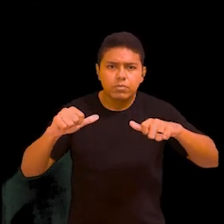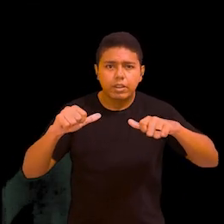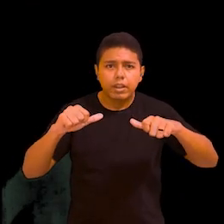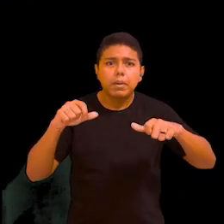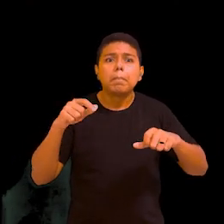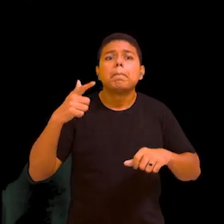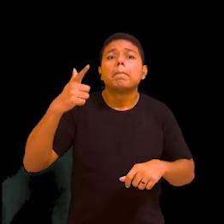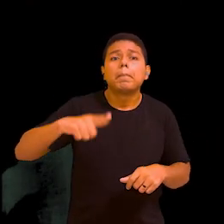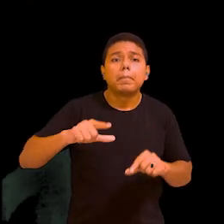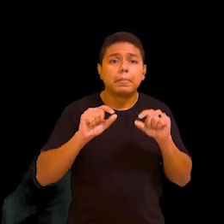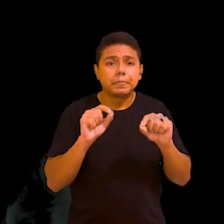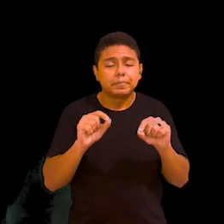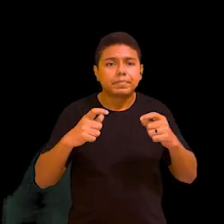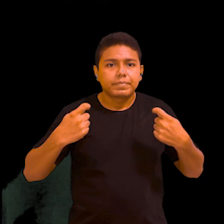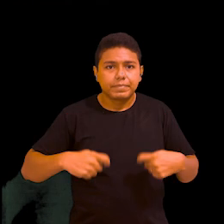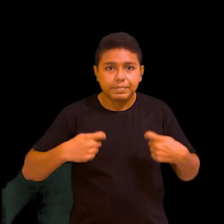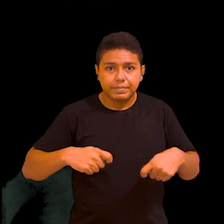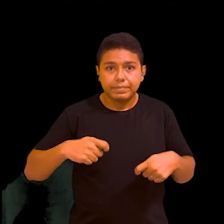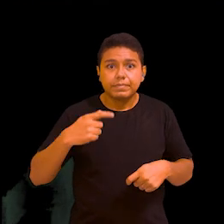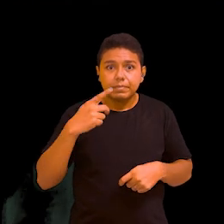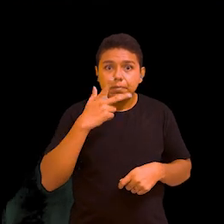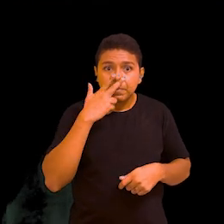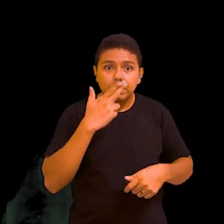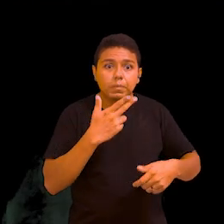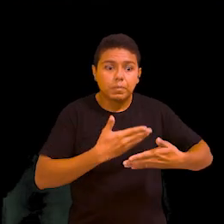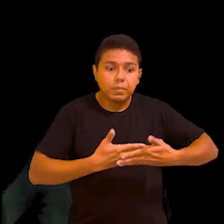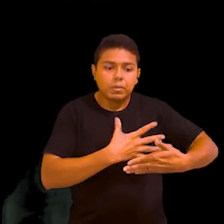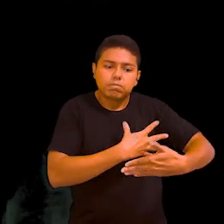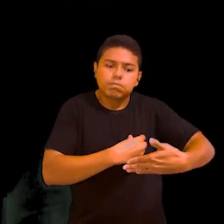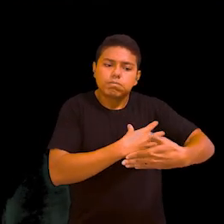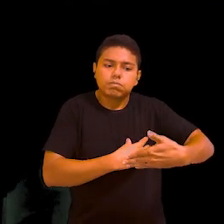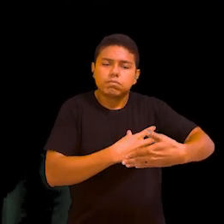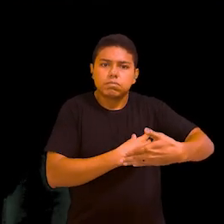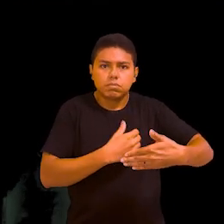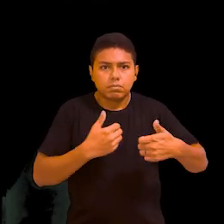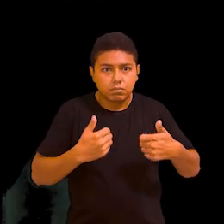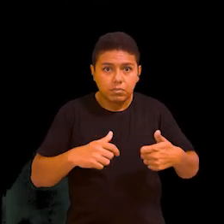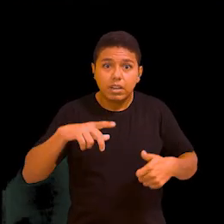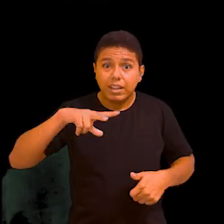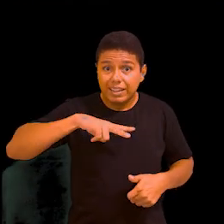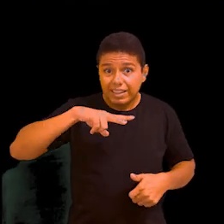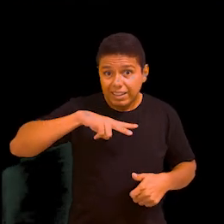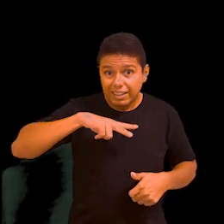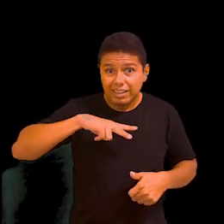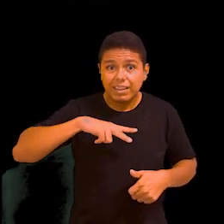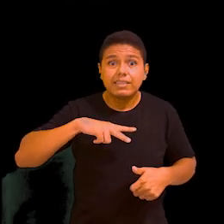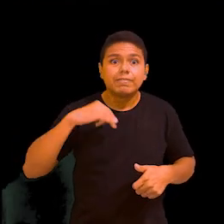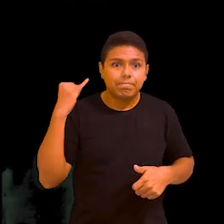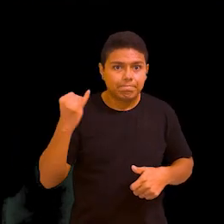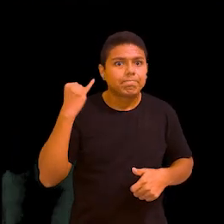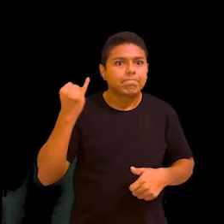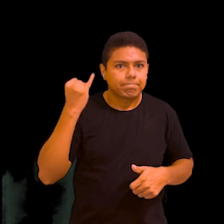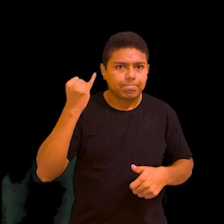mamas. Além de avaliar as mamas, é preciso observar e avaliar a mamada. Então, essas